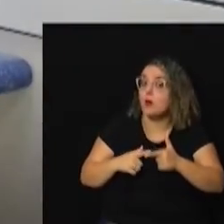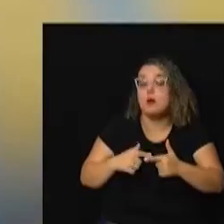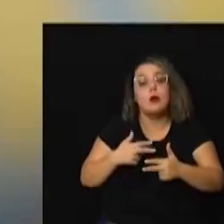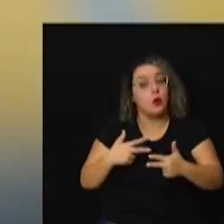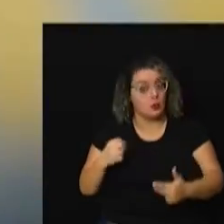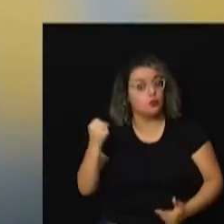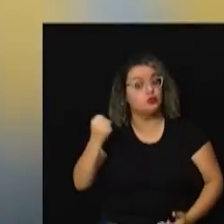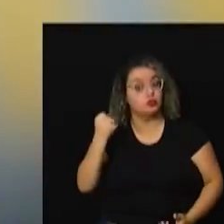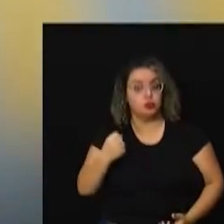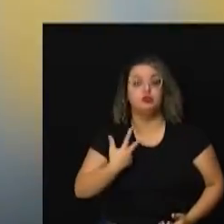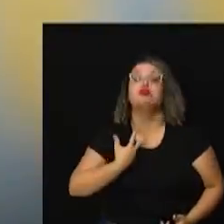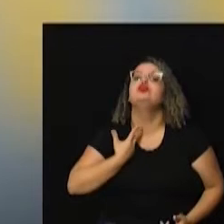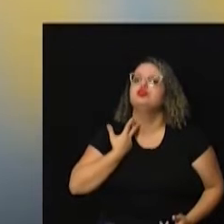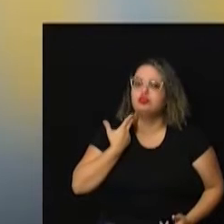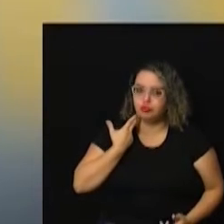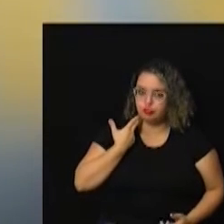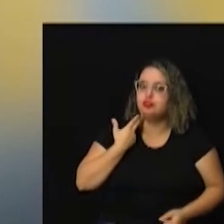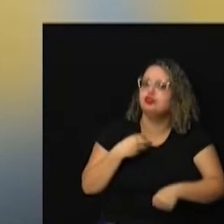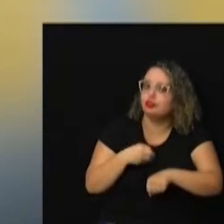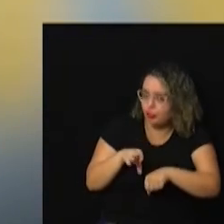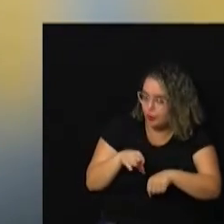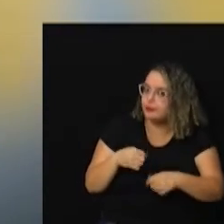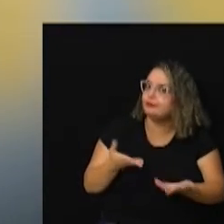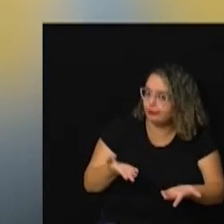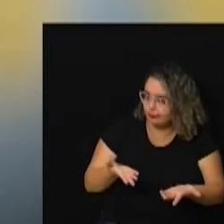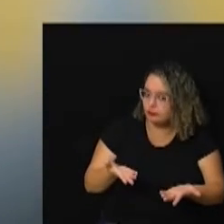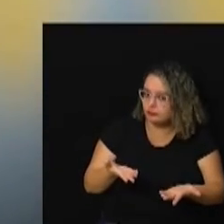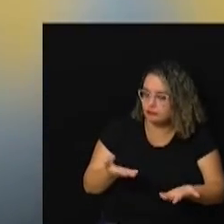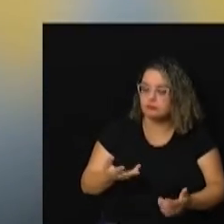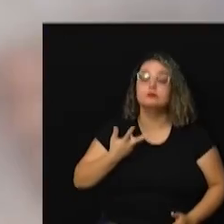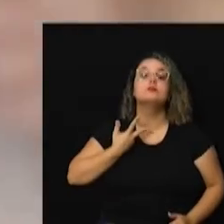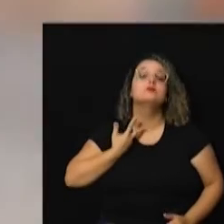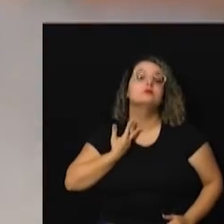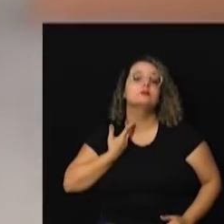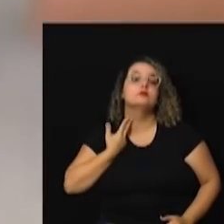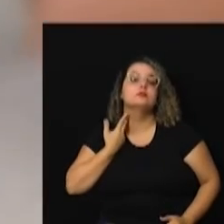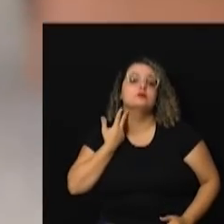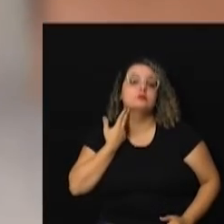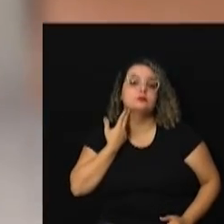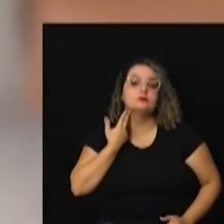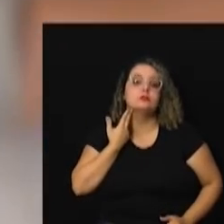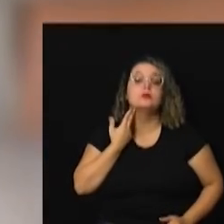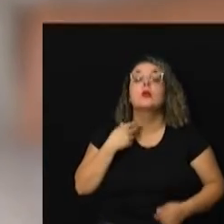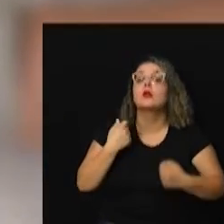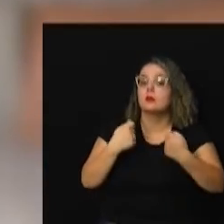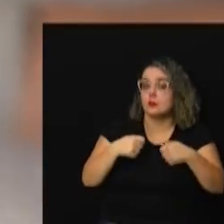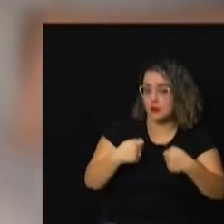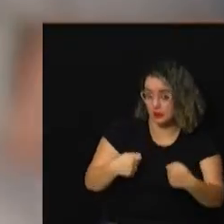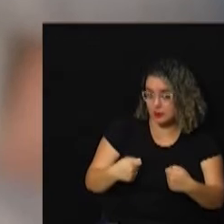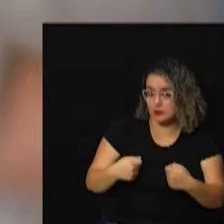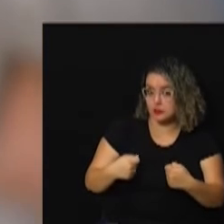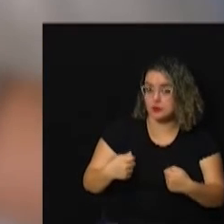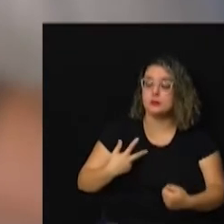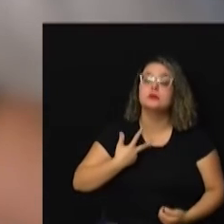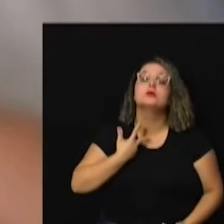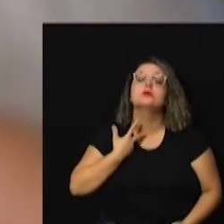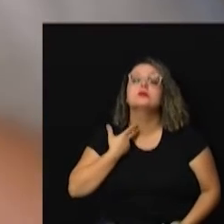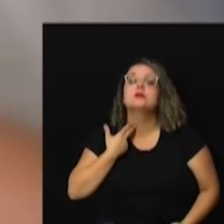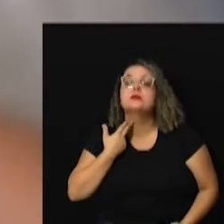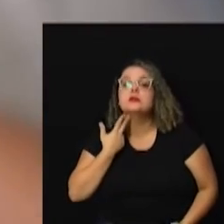qual é o estágio da doença. Tem o grau 1 e 2, que são os graus